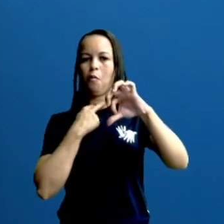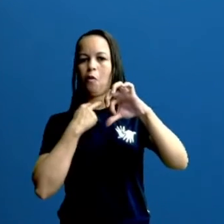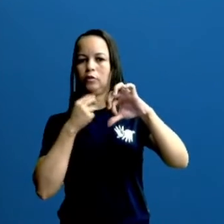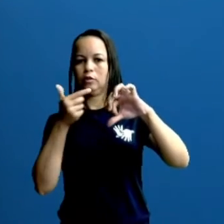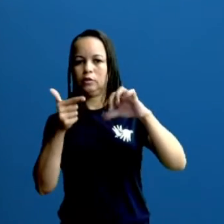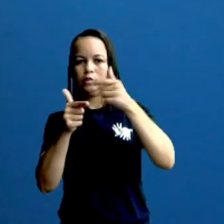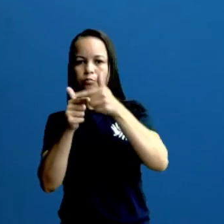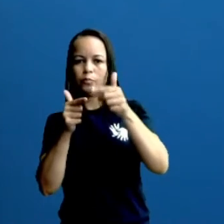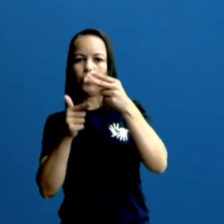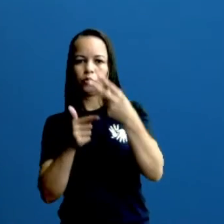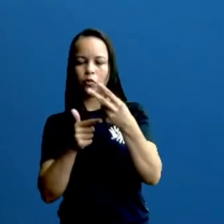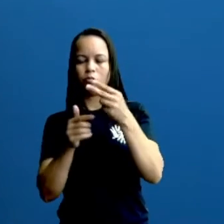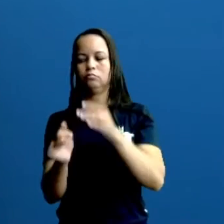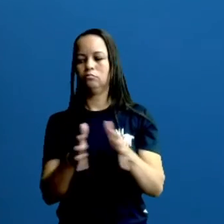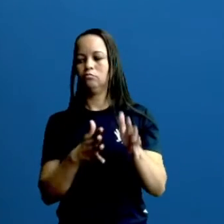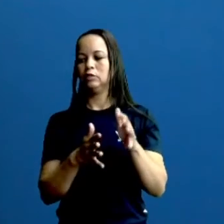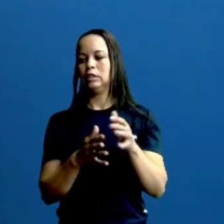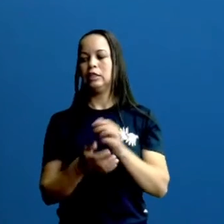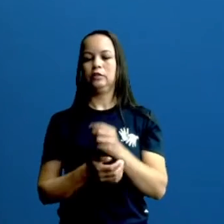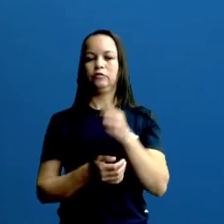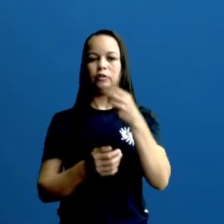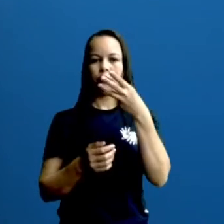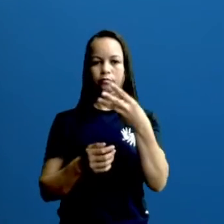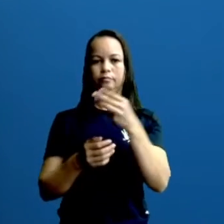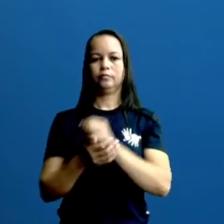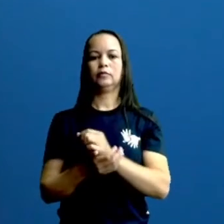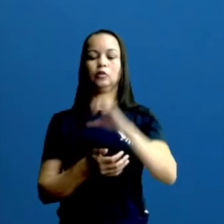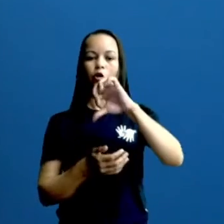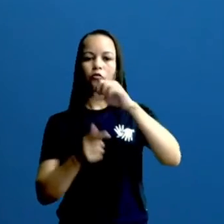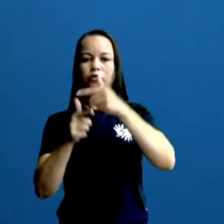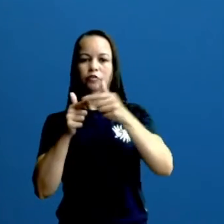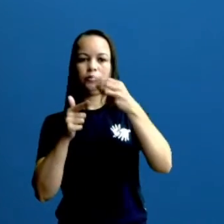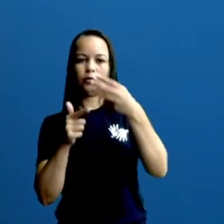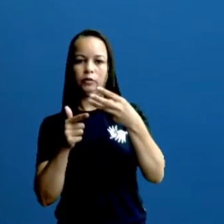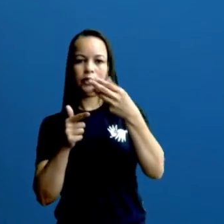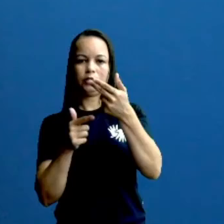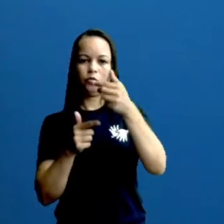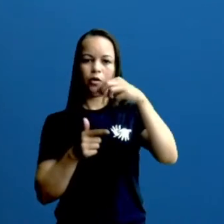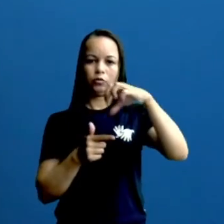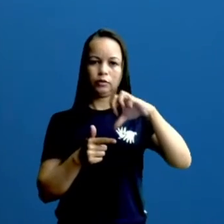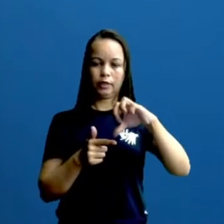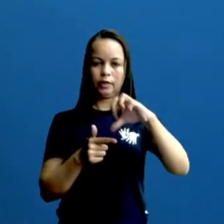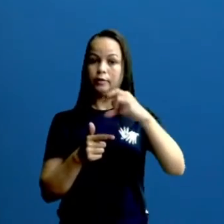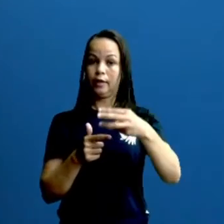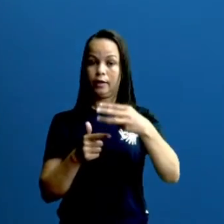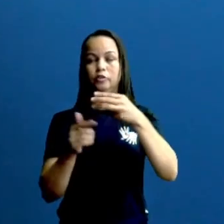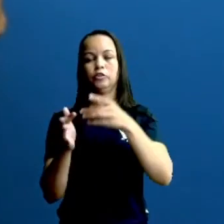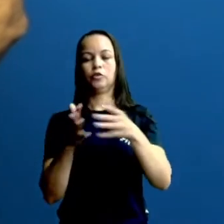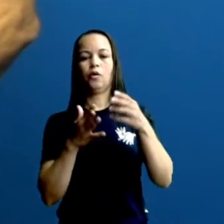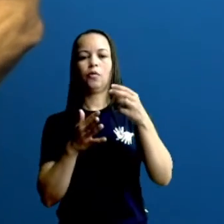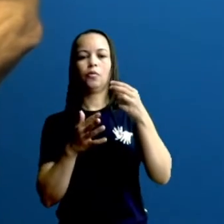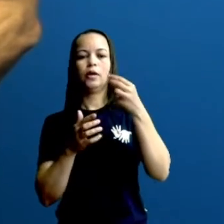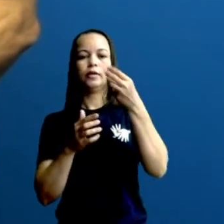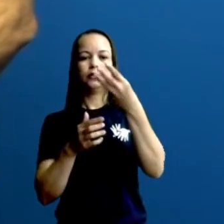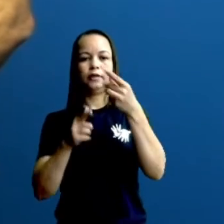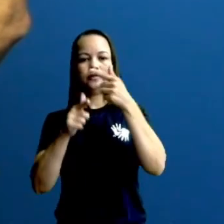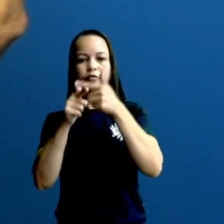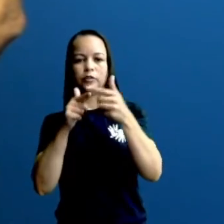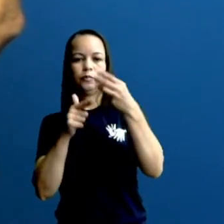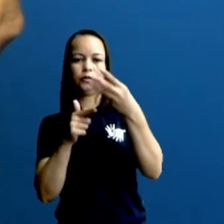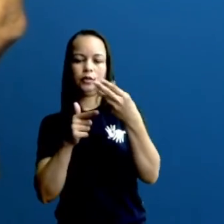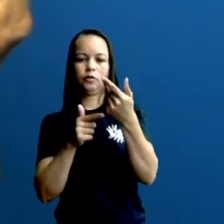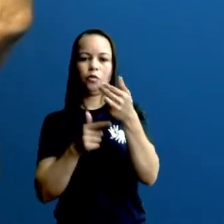divisível por 2, portanto, divide por 3. Dá 3, e o 3 dividido por 3 dá 1. A fatoração